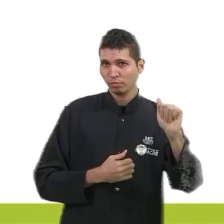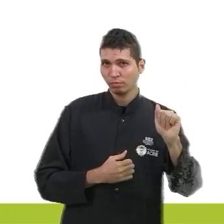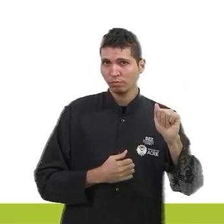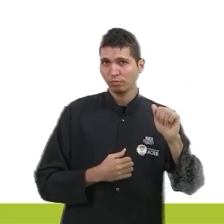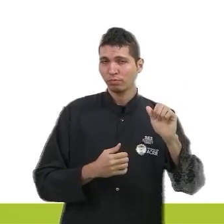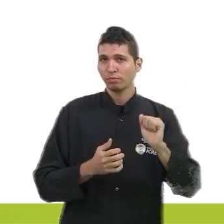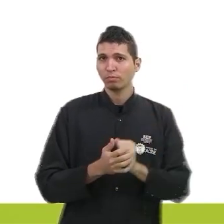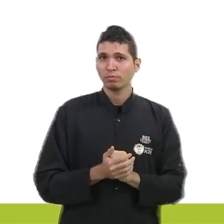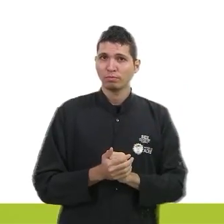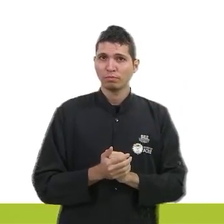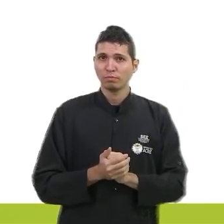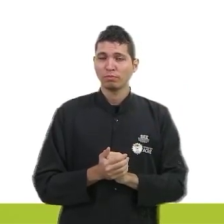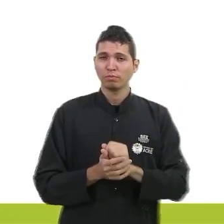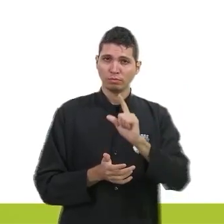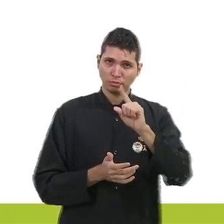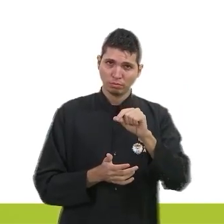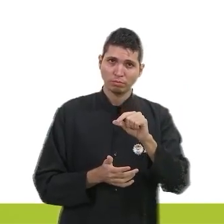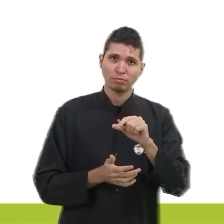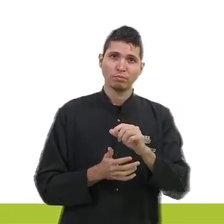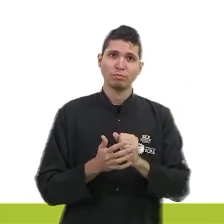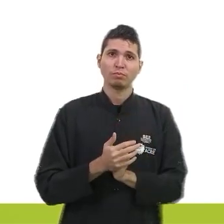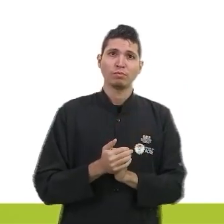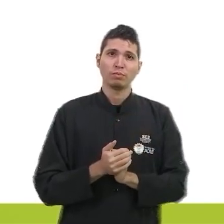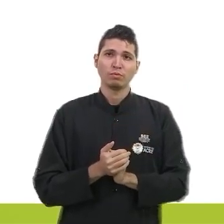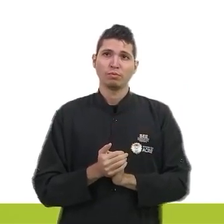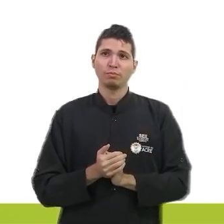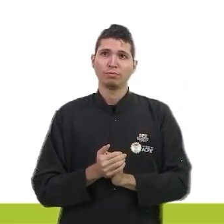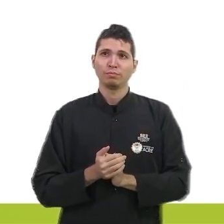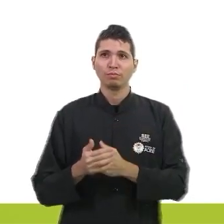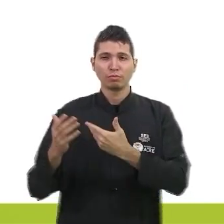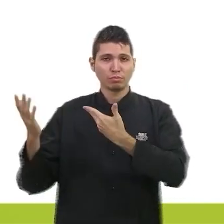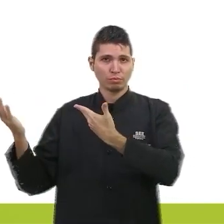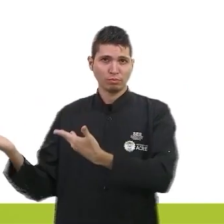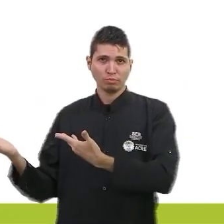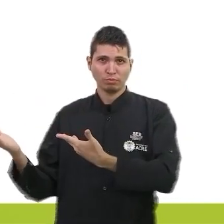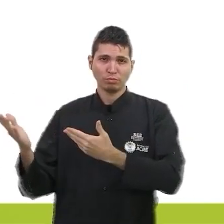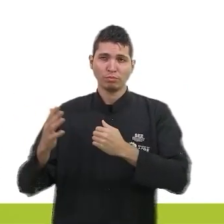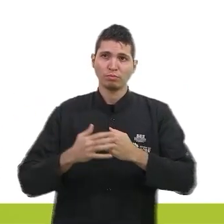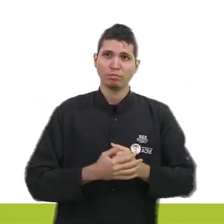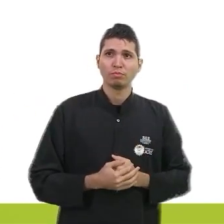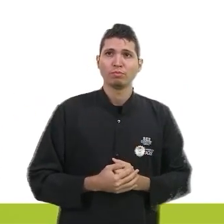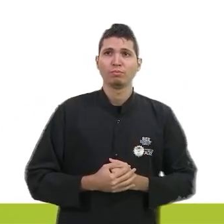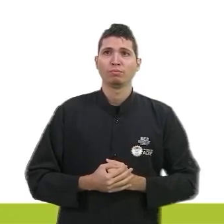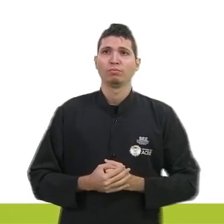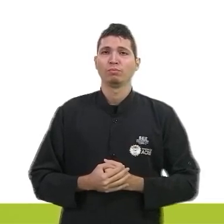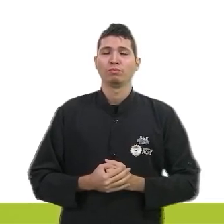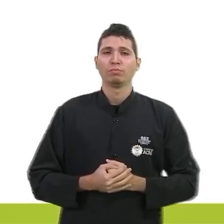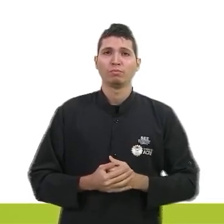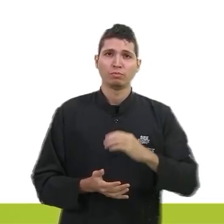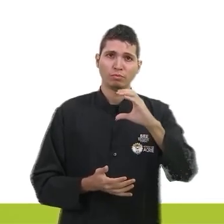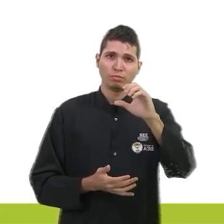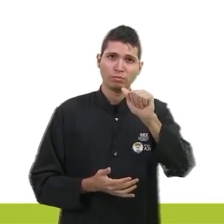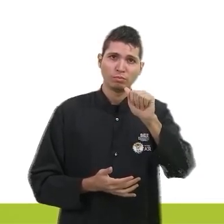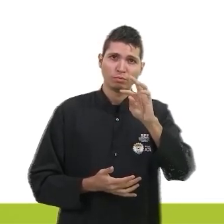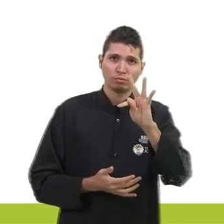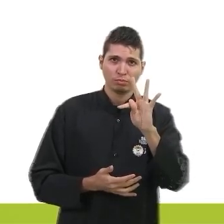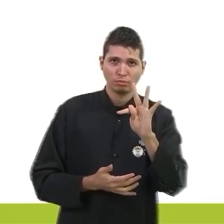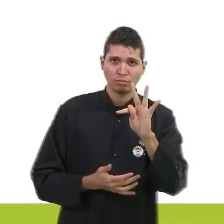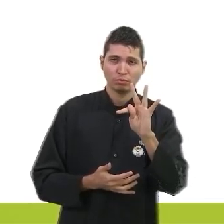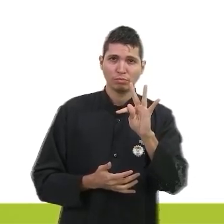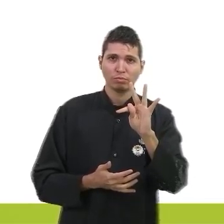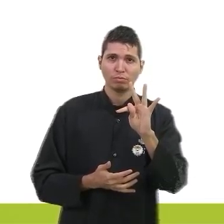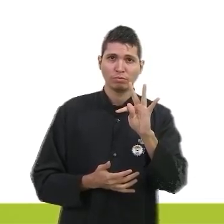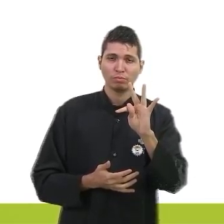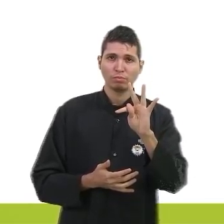é o cateto oposto dividido pela hipotenusa. O cateto oposto aqui, mais uma vez, era y, né?